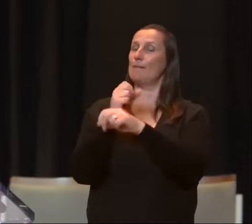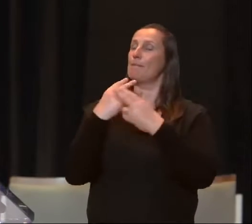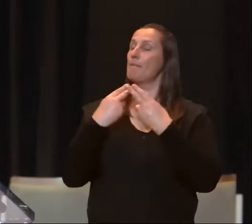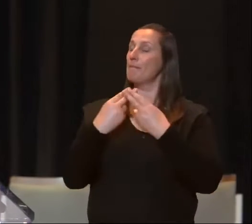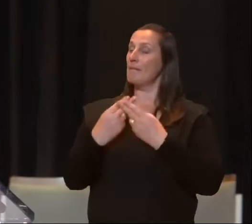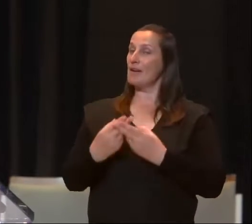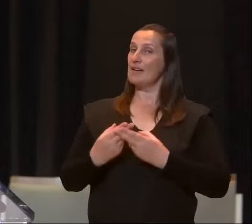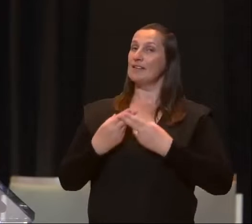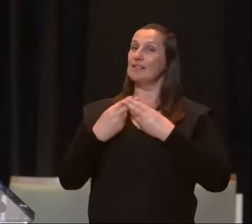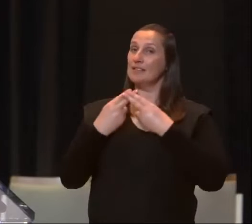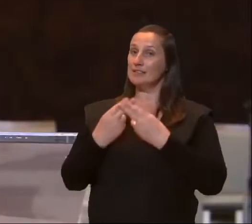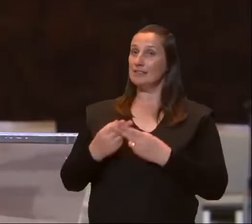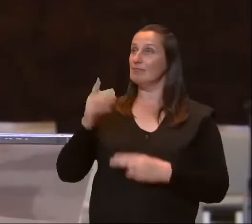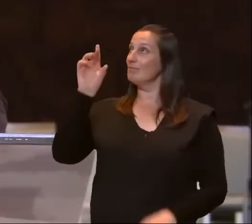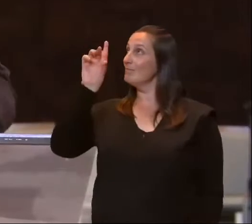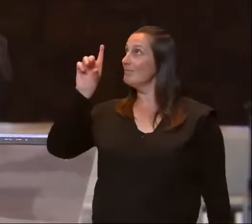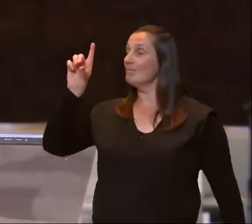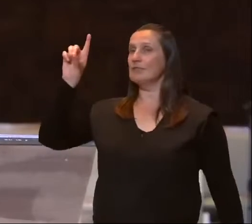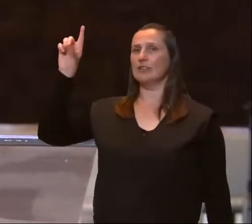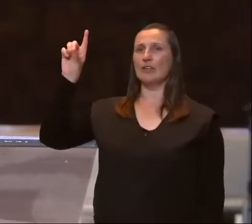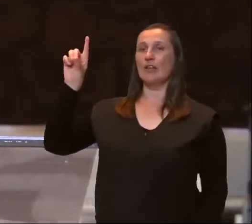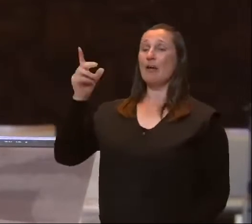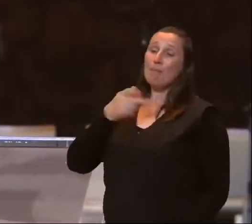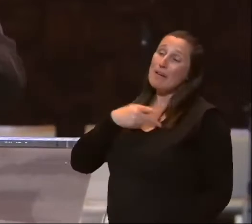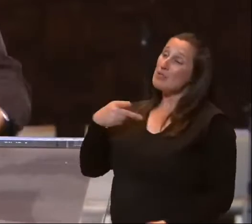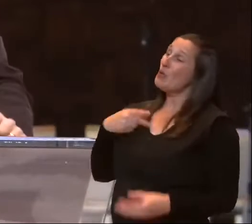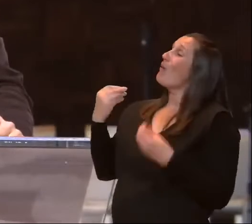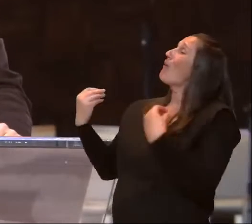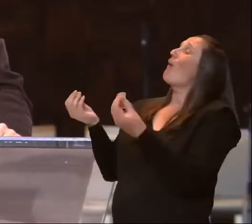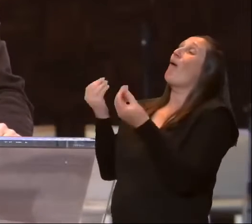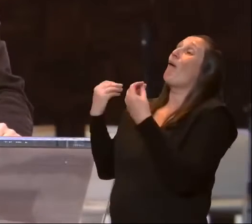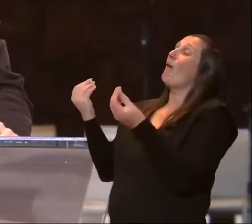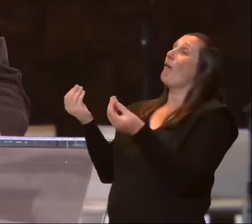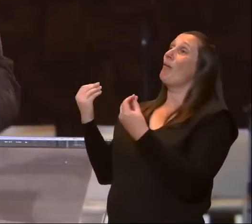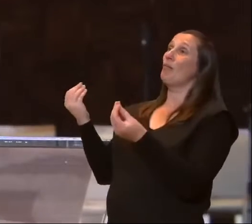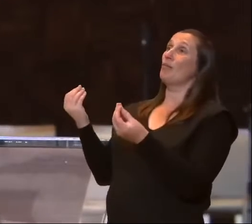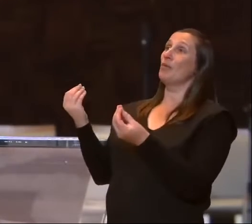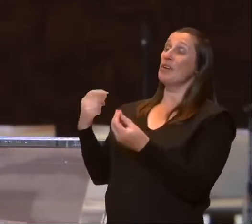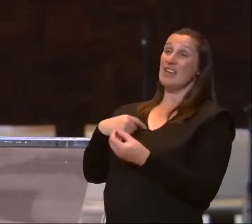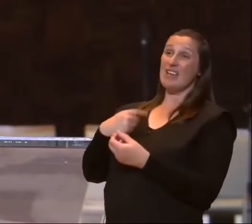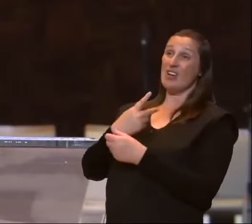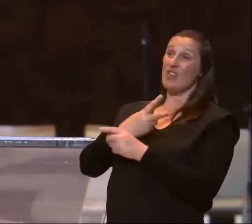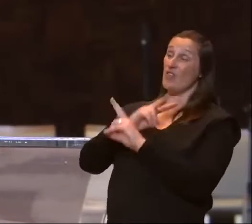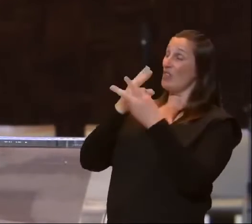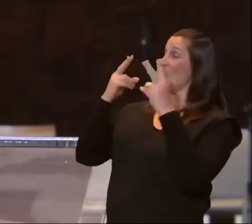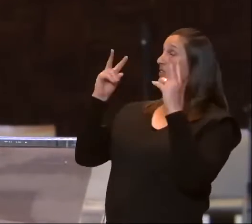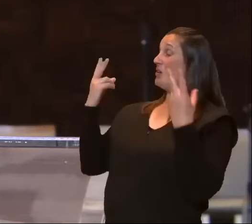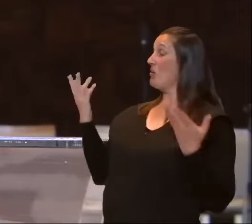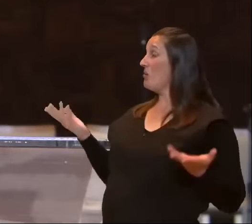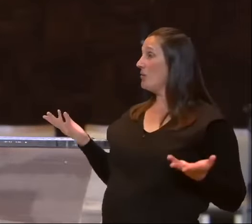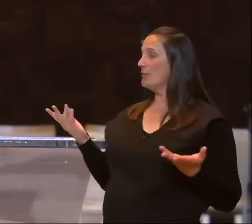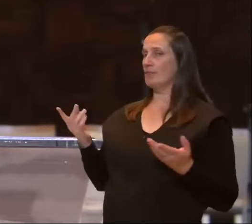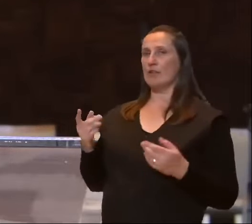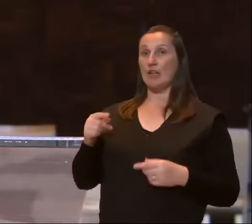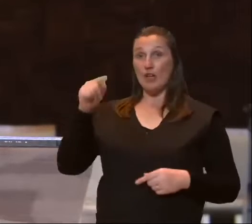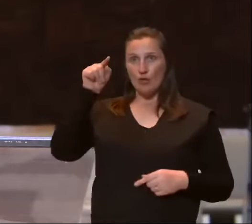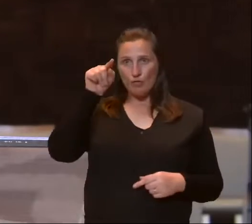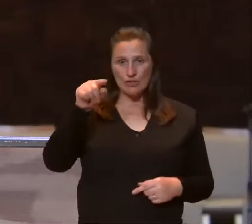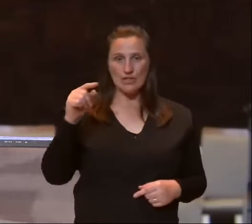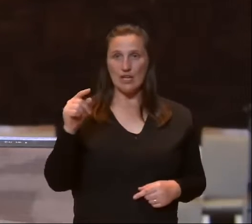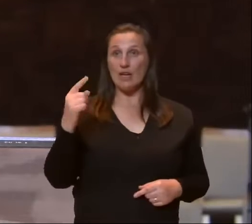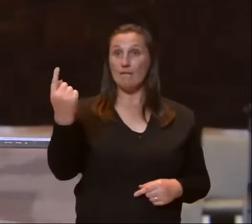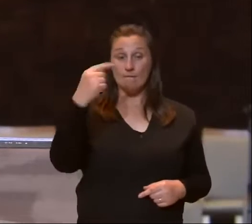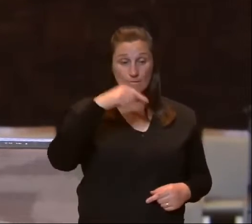Pastor, como? Eu sou vitorioso diante desse vale. Você veio aqui para aprender a